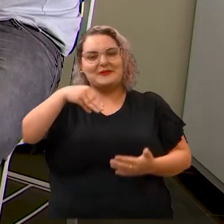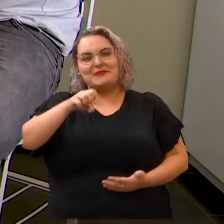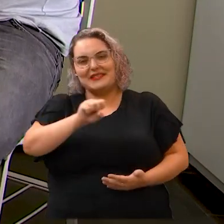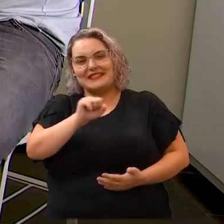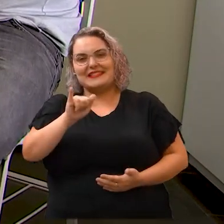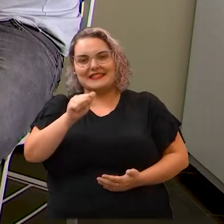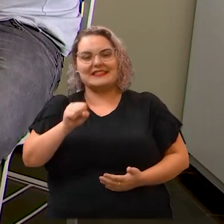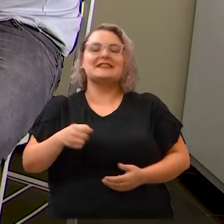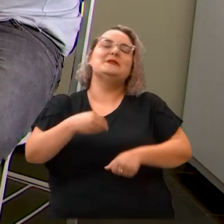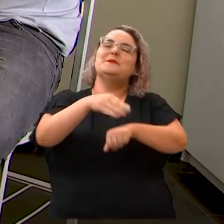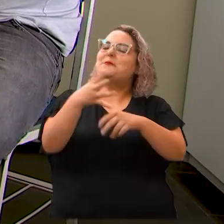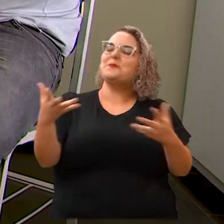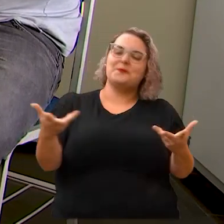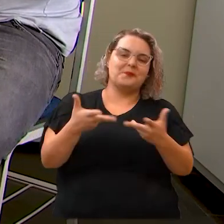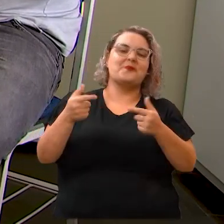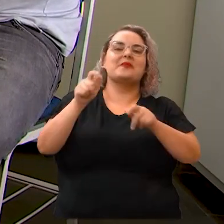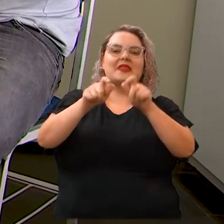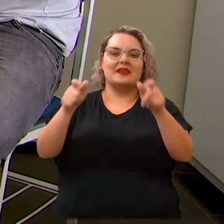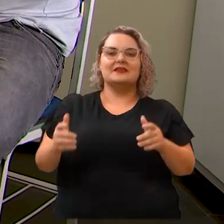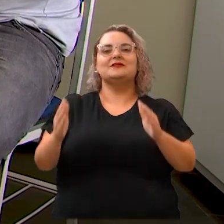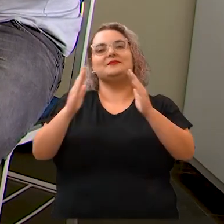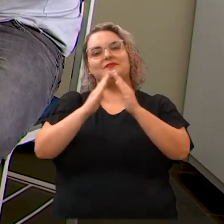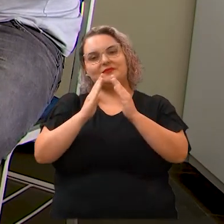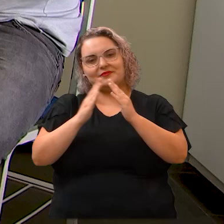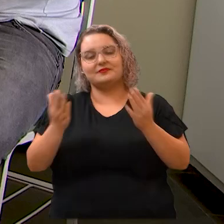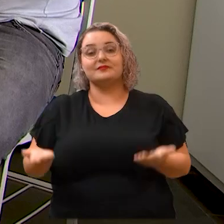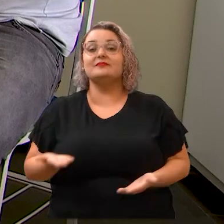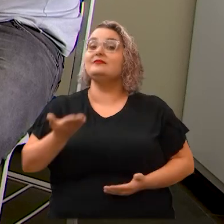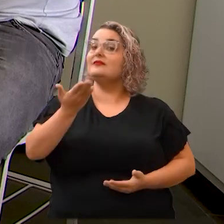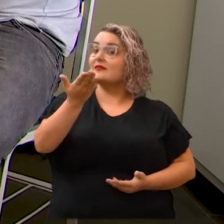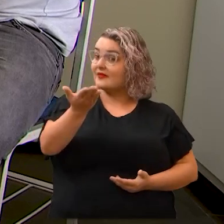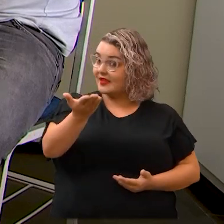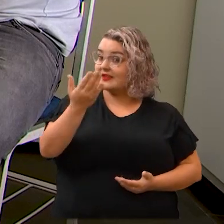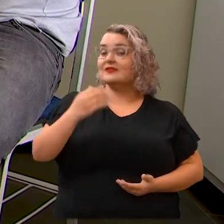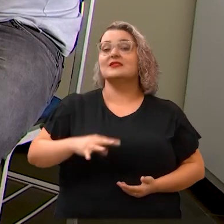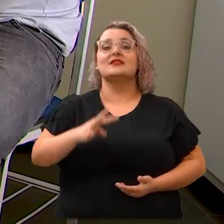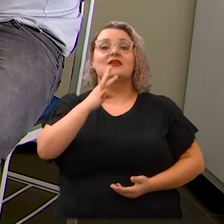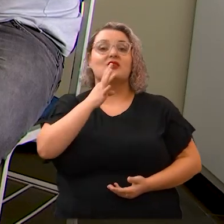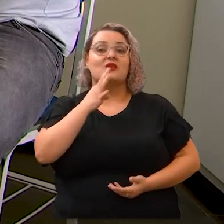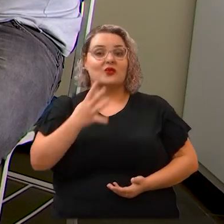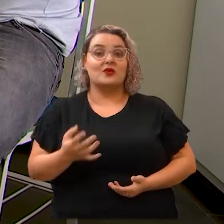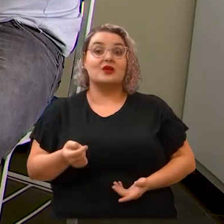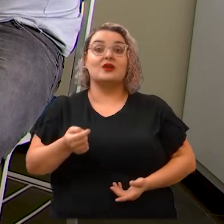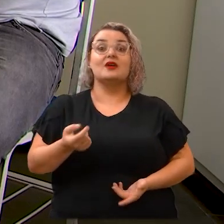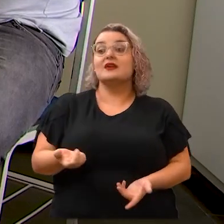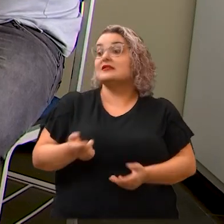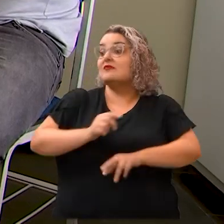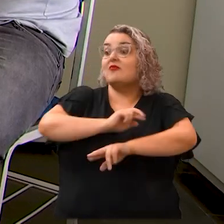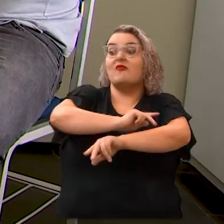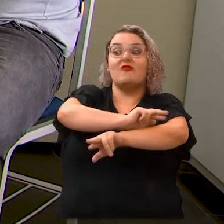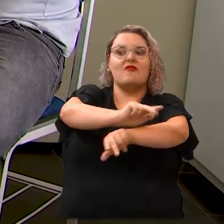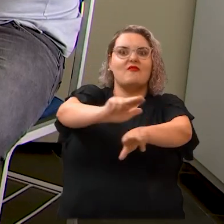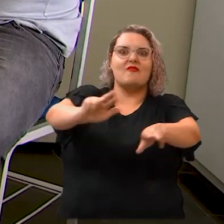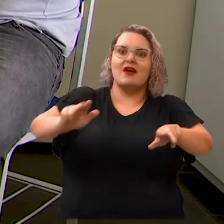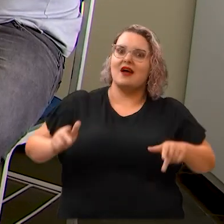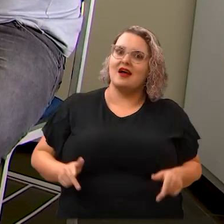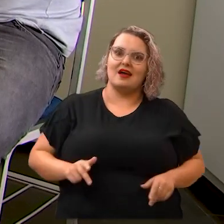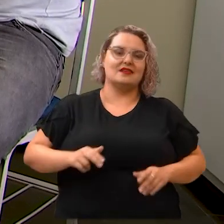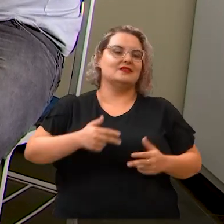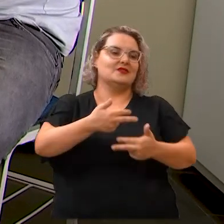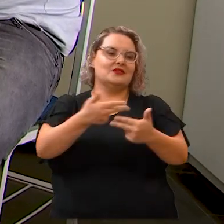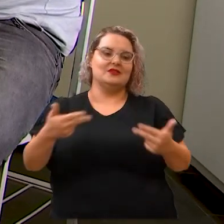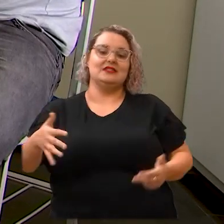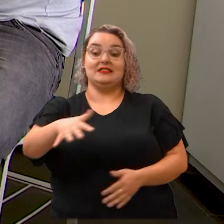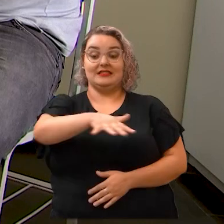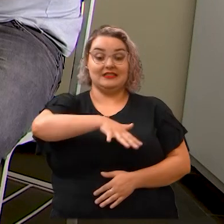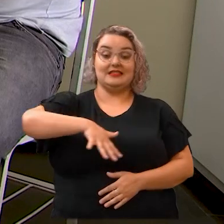Messias é dicas excelentes aí para galera que tá em casa você conhece como poucos aí esse mundo